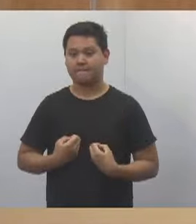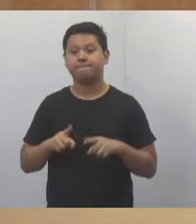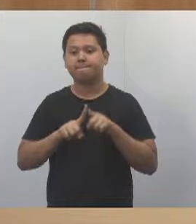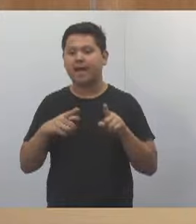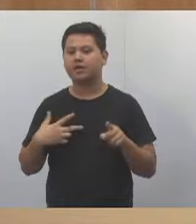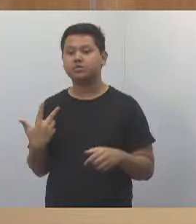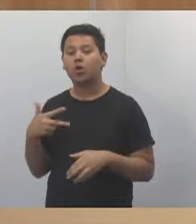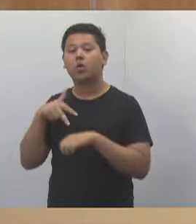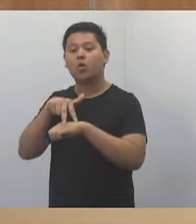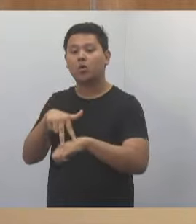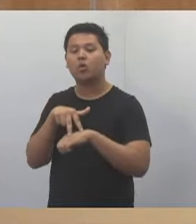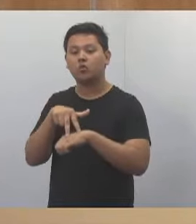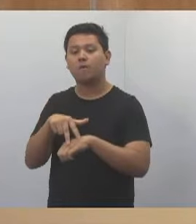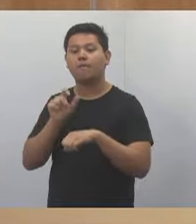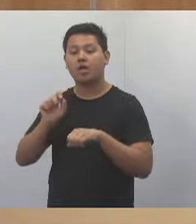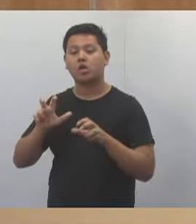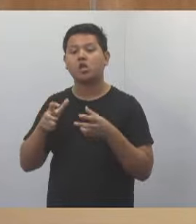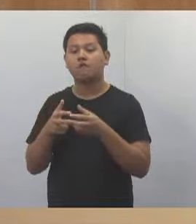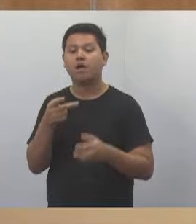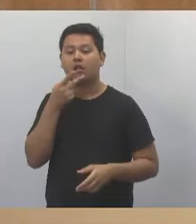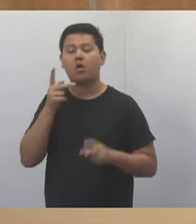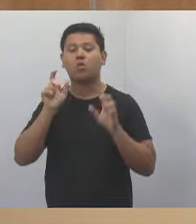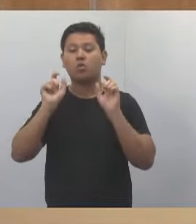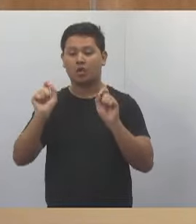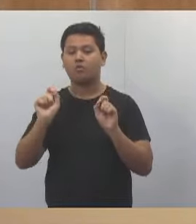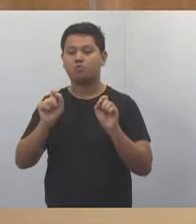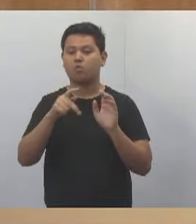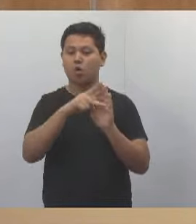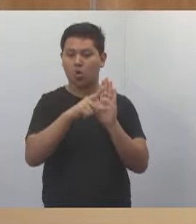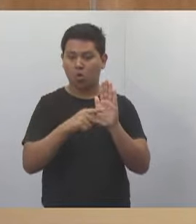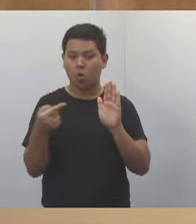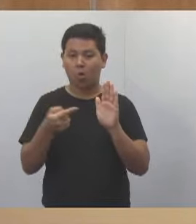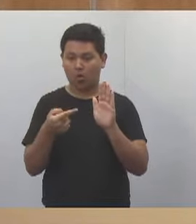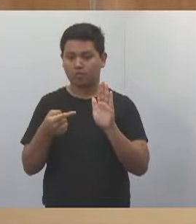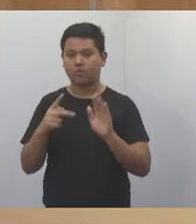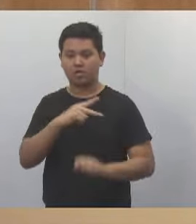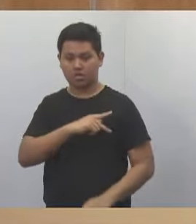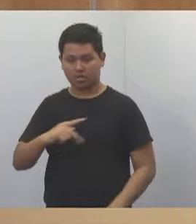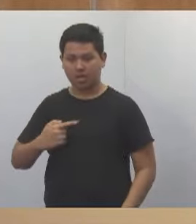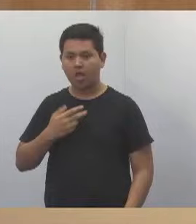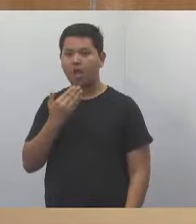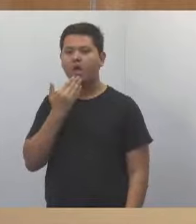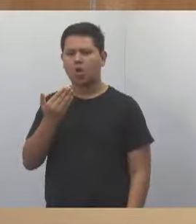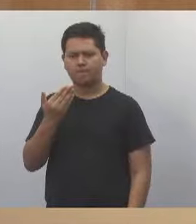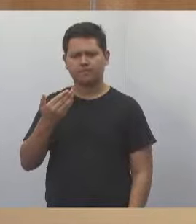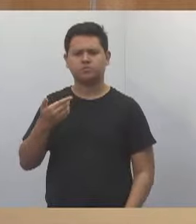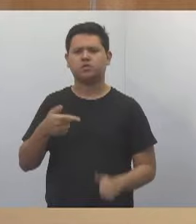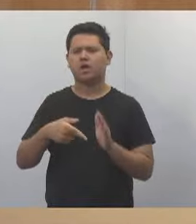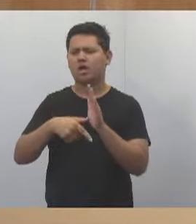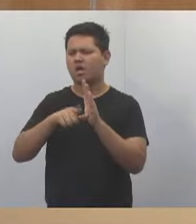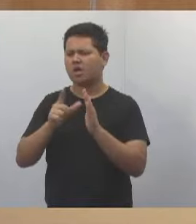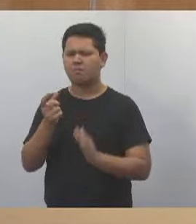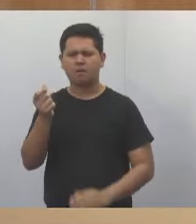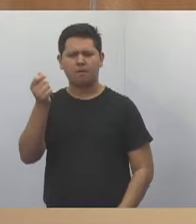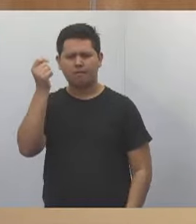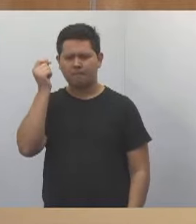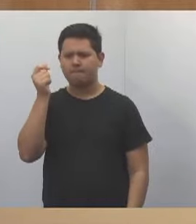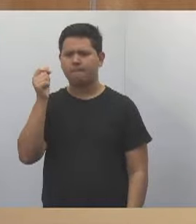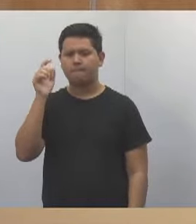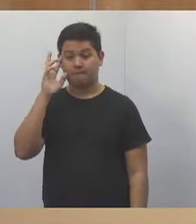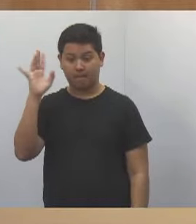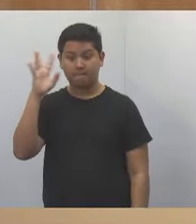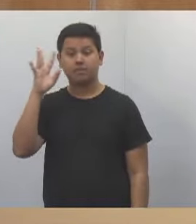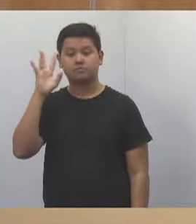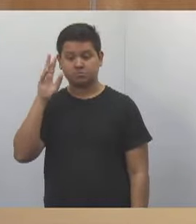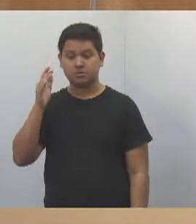eu subi aqui na tribuna para falar um pouquinho do projeto, presidente, que eu pedi adiamento na época, né, para a gente pensar